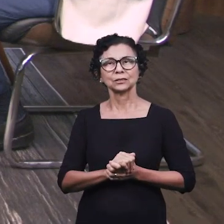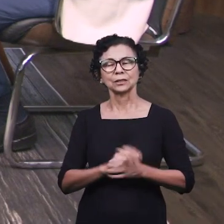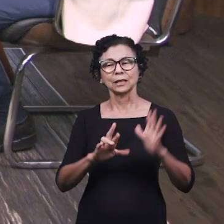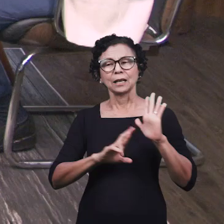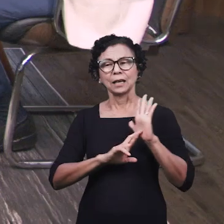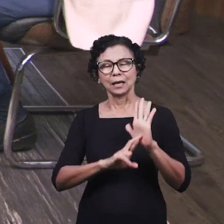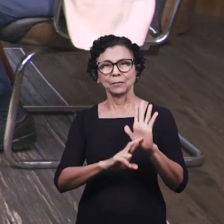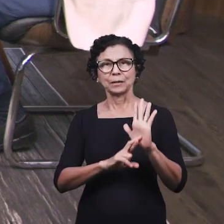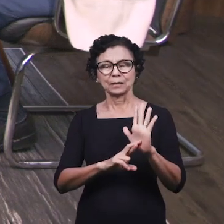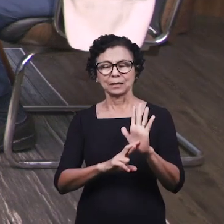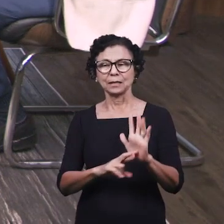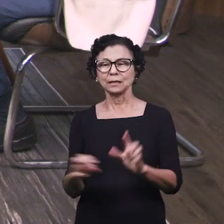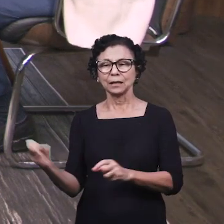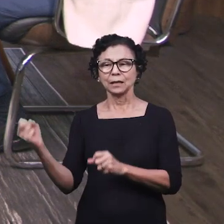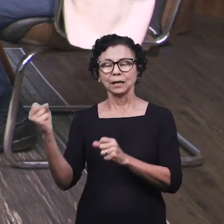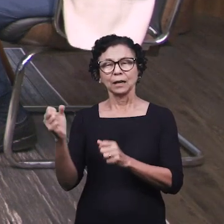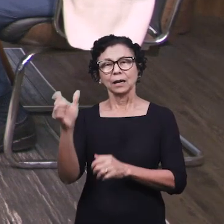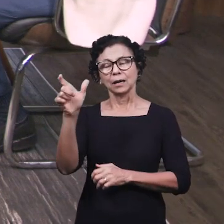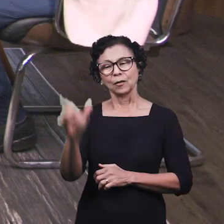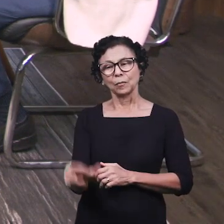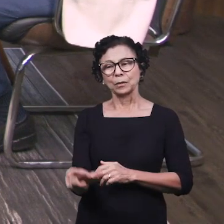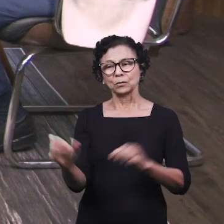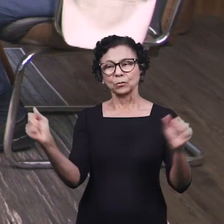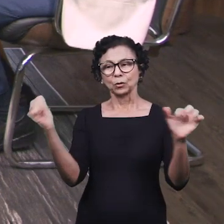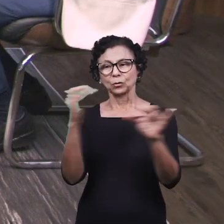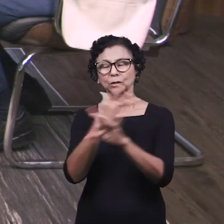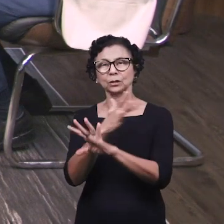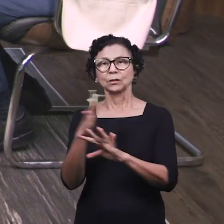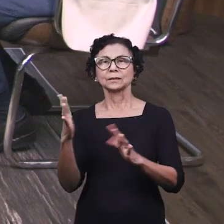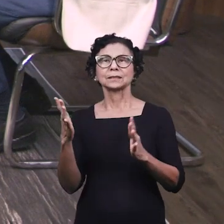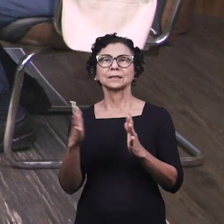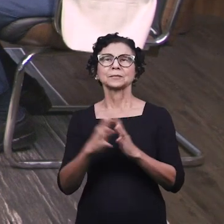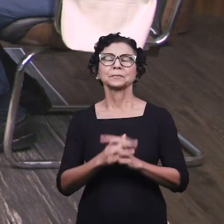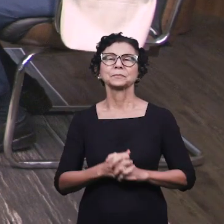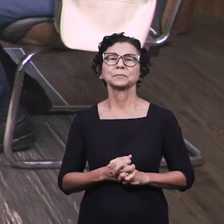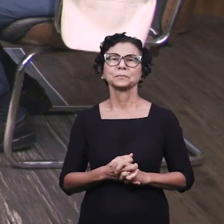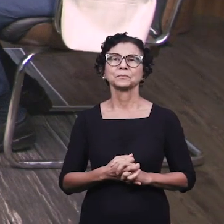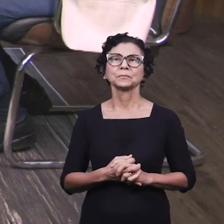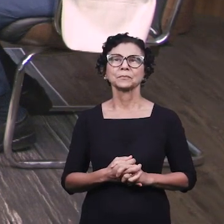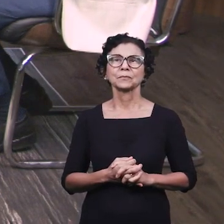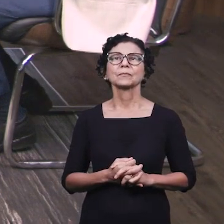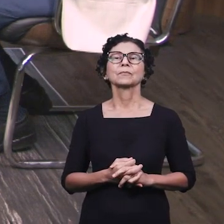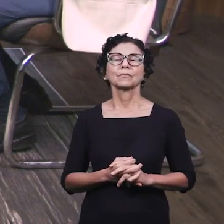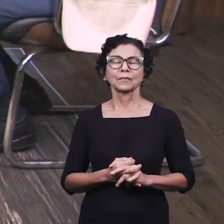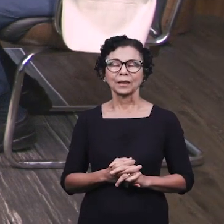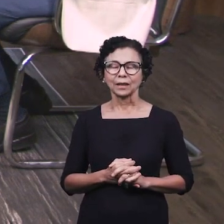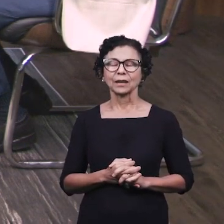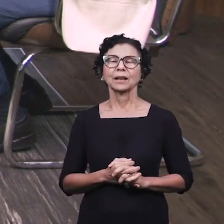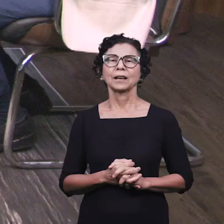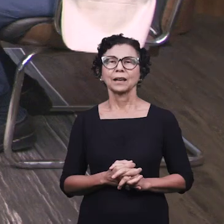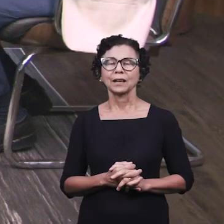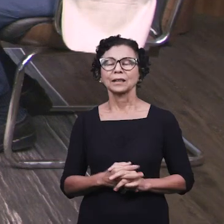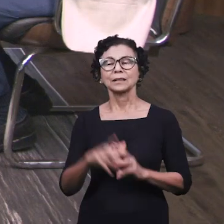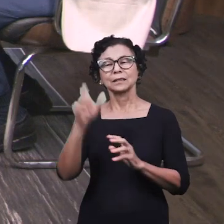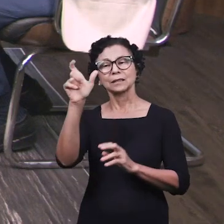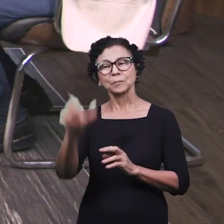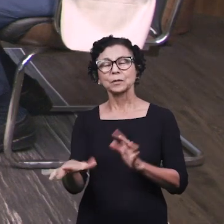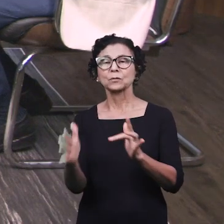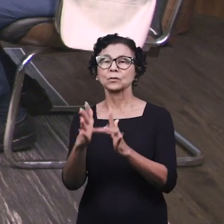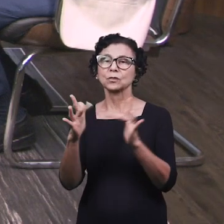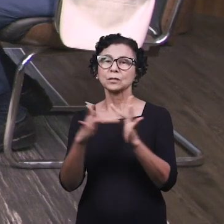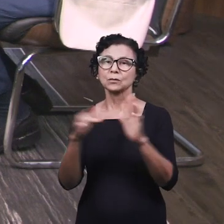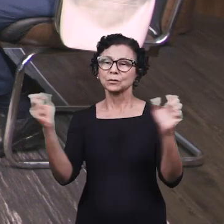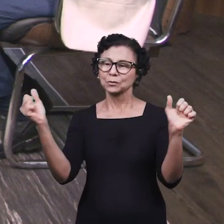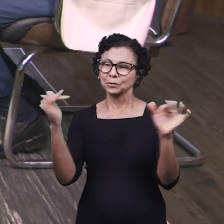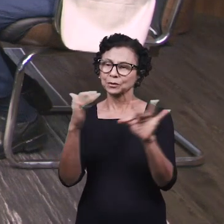figura gloriosa E do hoje, Senhor Jesus. isso é muito bom anotar Esse isso aí. aspecto é interessante. Hoje é a figura gloriosa, hoje. De Jesus.